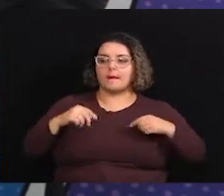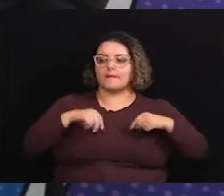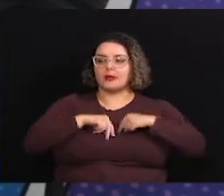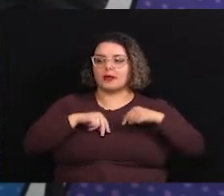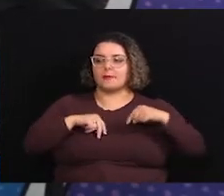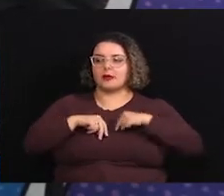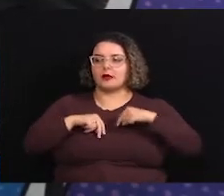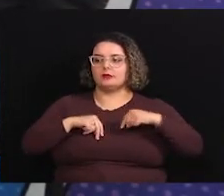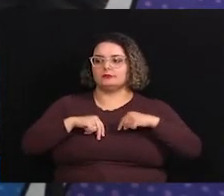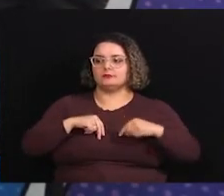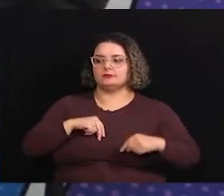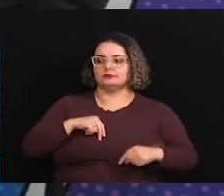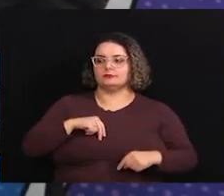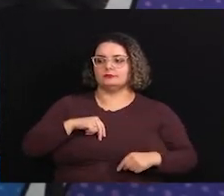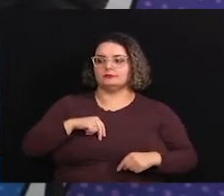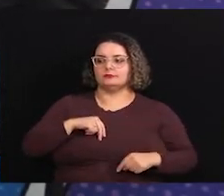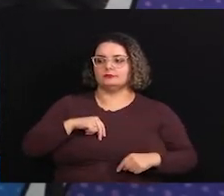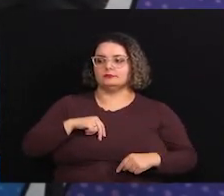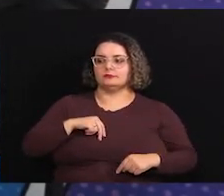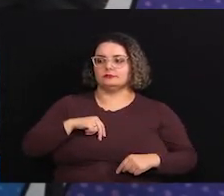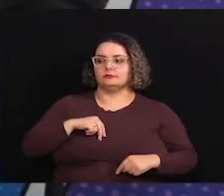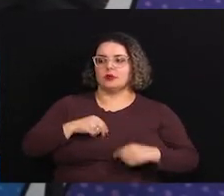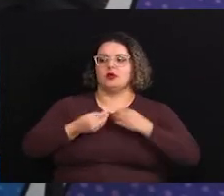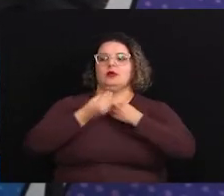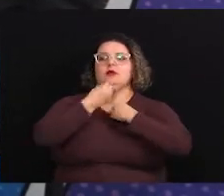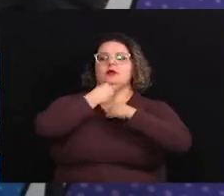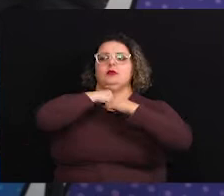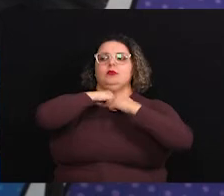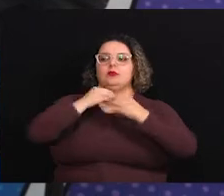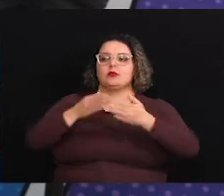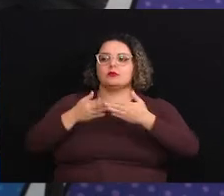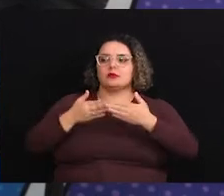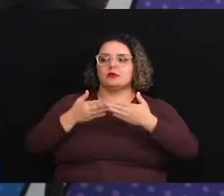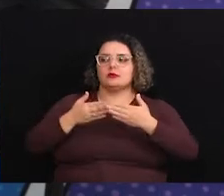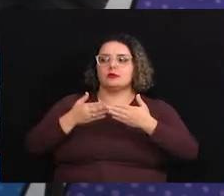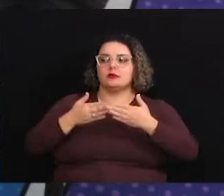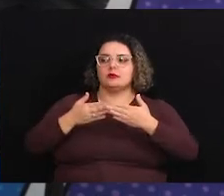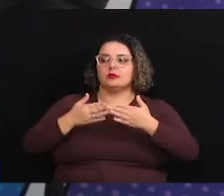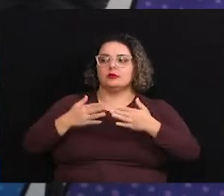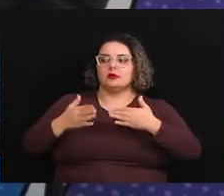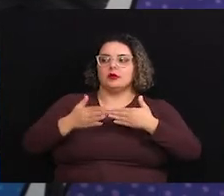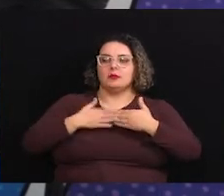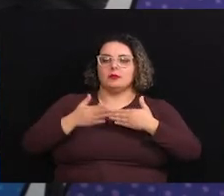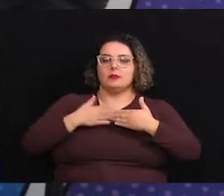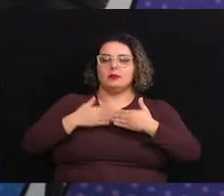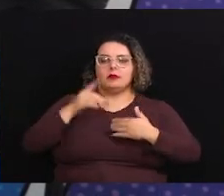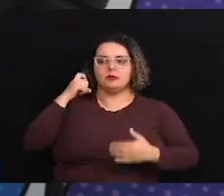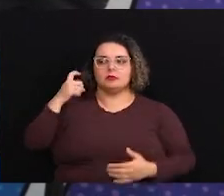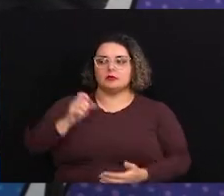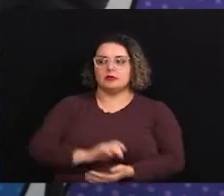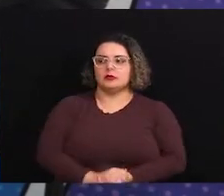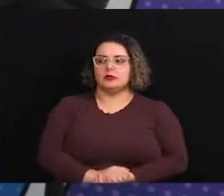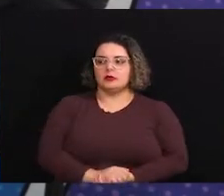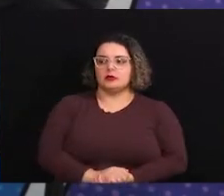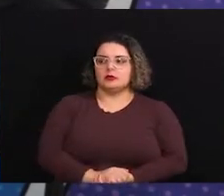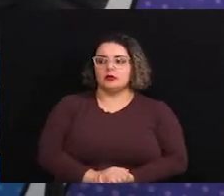pedrinha, no pingente. Coloca o pingente pra dentro, por favor. Porque senão tá batendo e tá fazendo